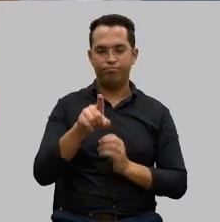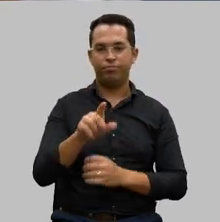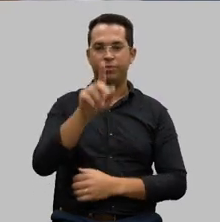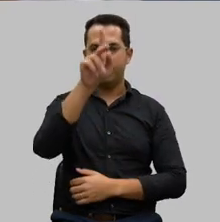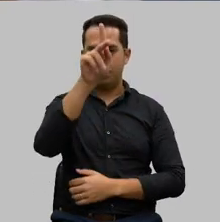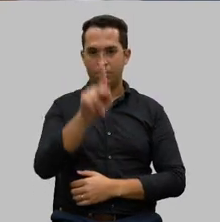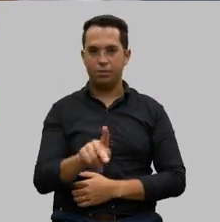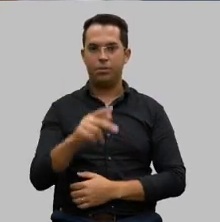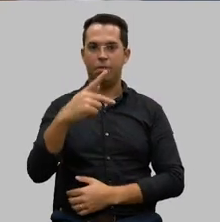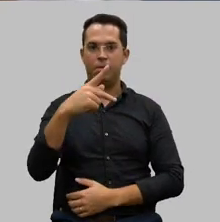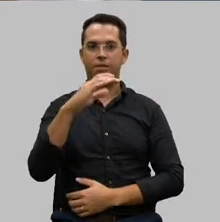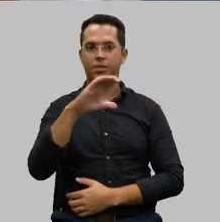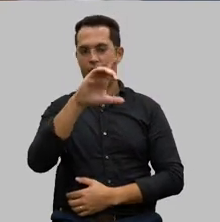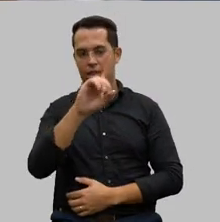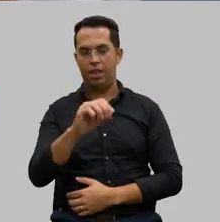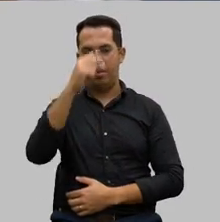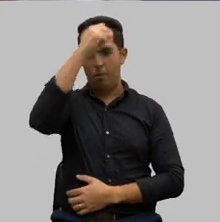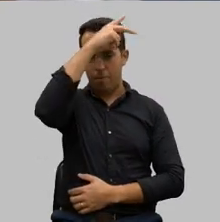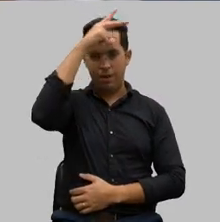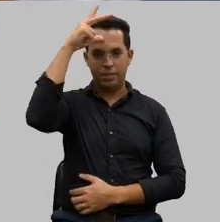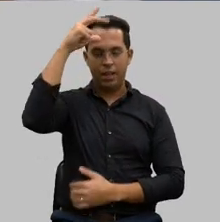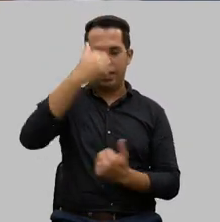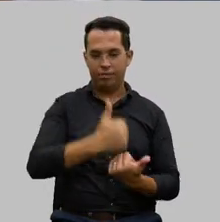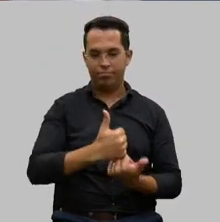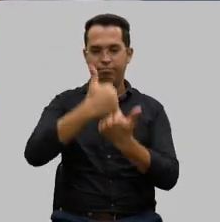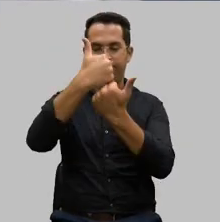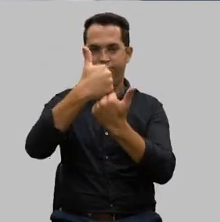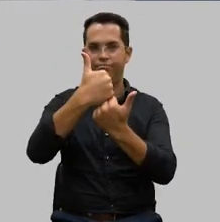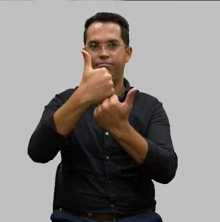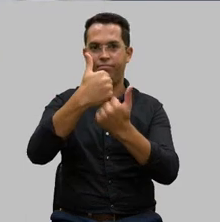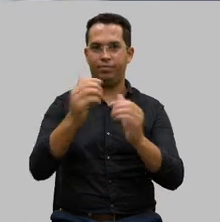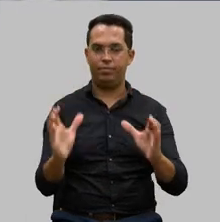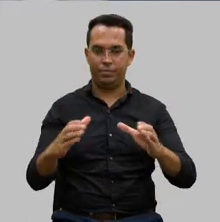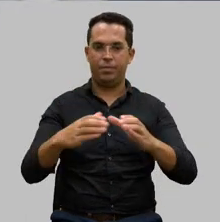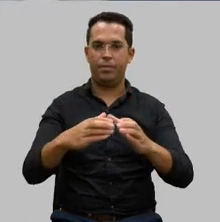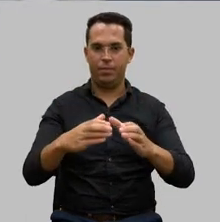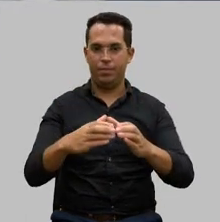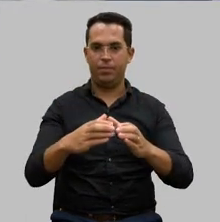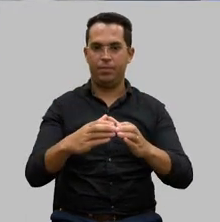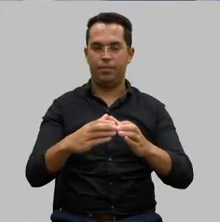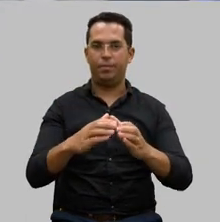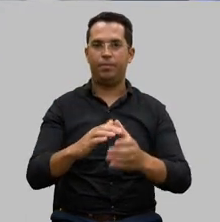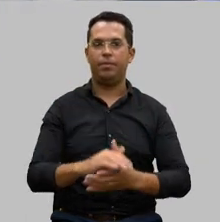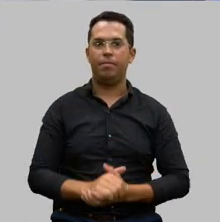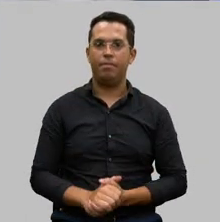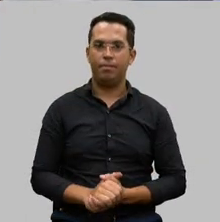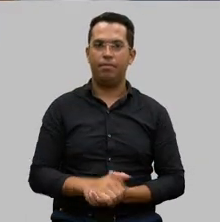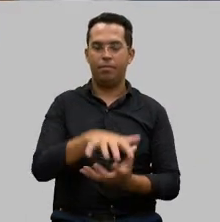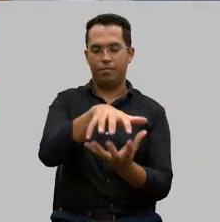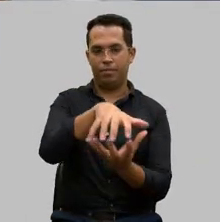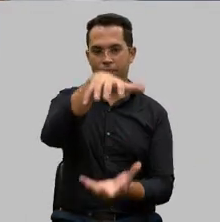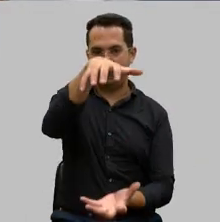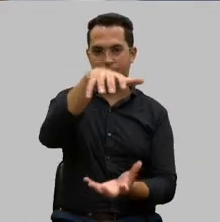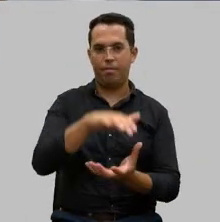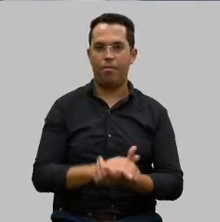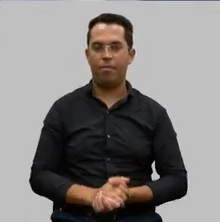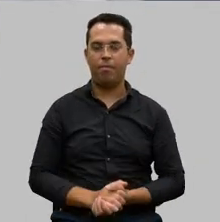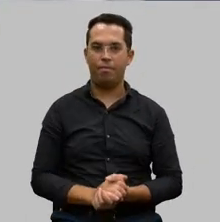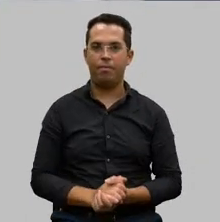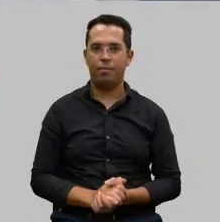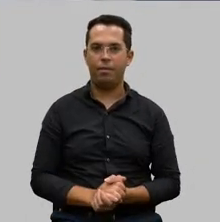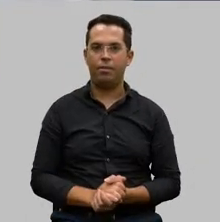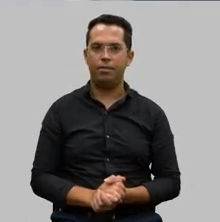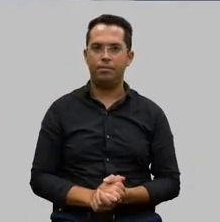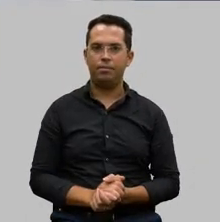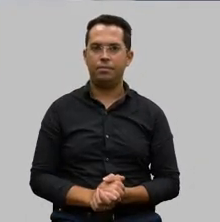presidindo uma instituição importante como a p de Florestal e é isso aí mesmo exemp para todos nós passo a palavra